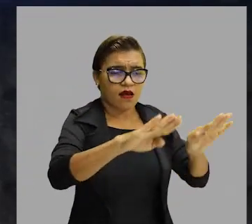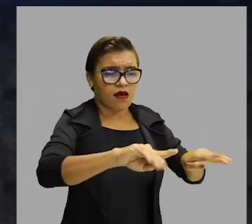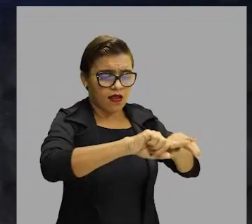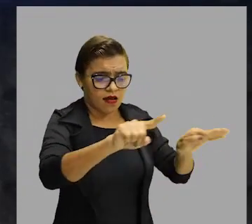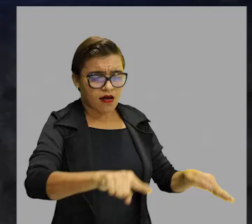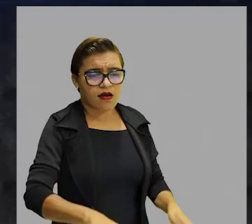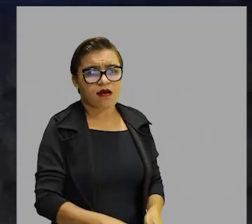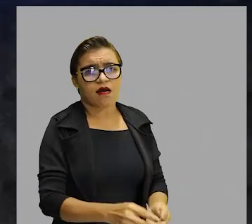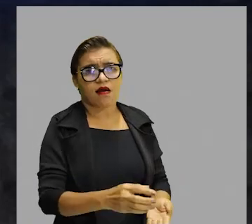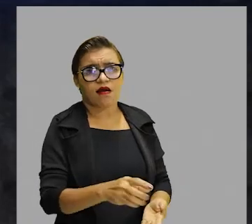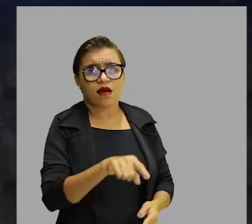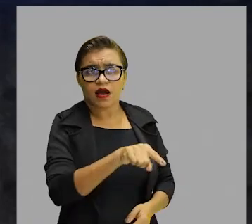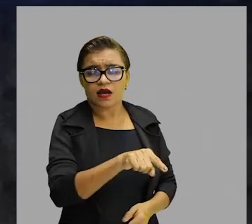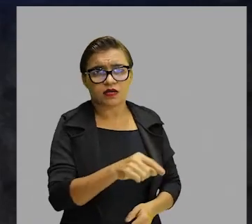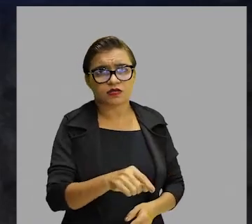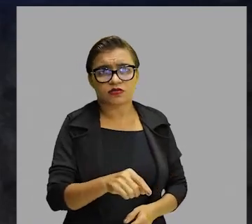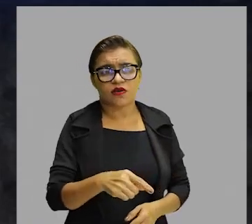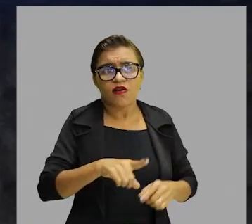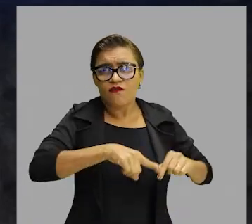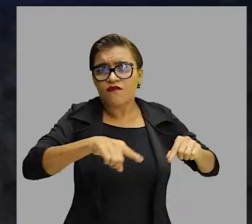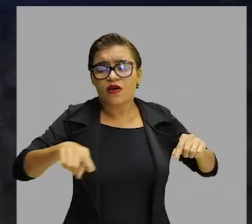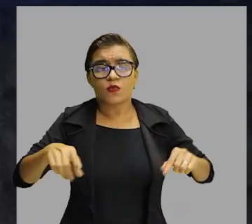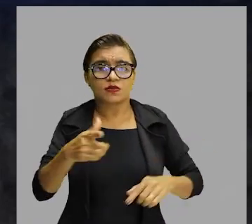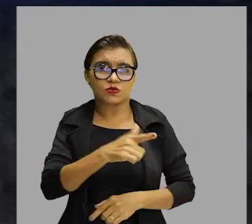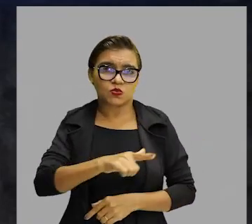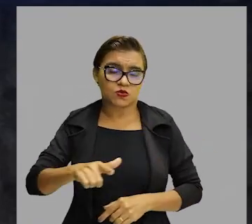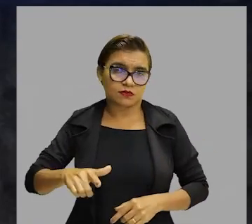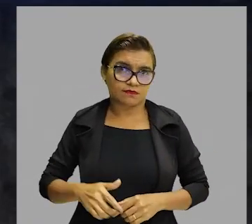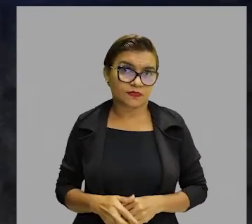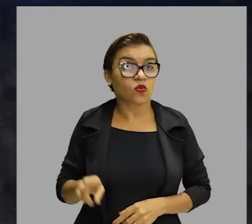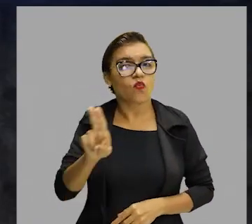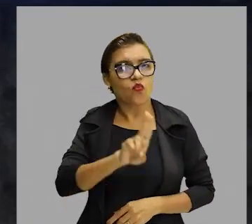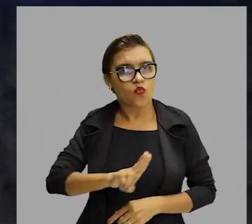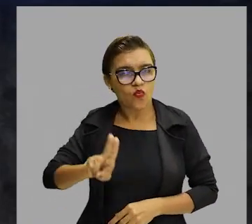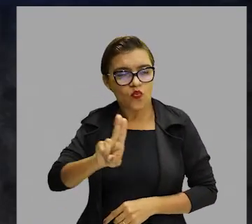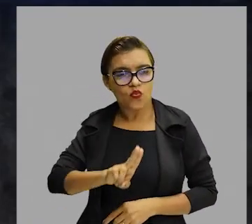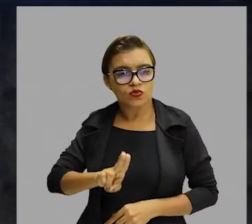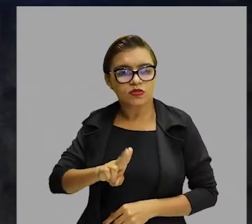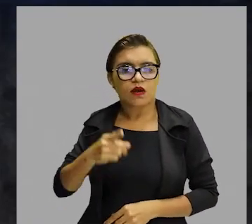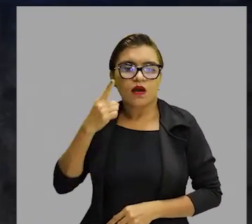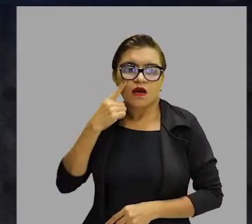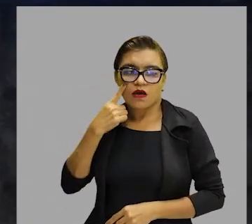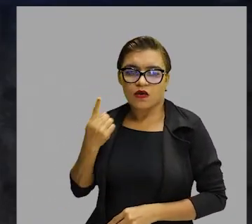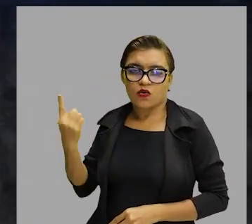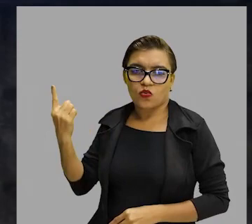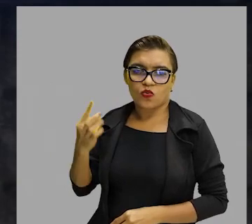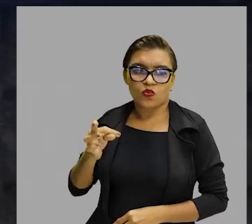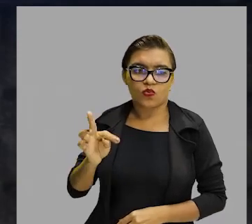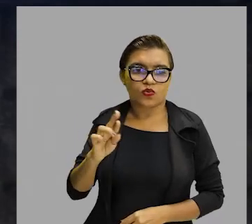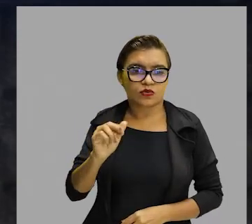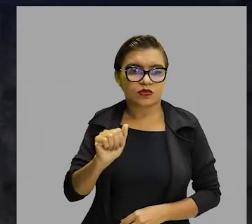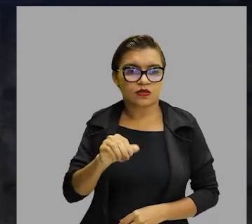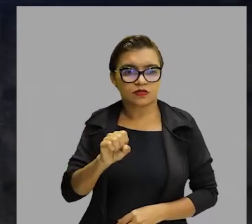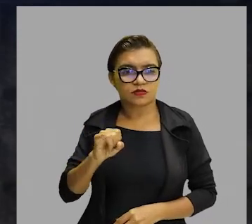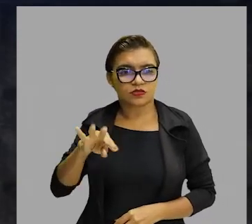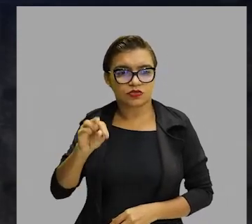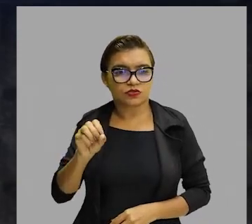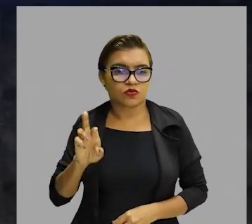frequência em som. Então, usa-se o transistor, um